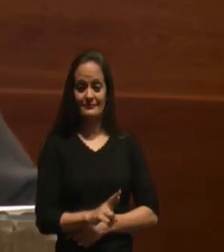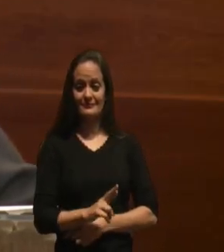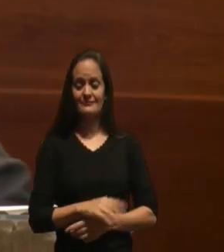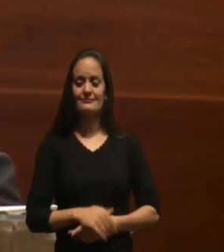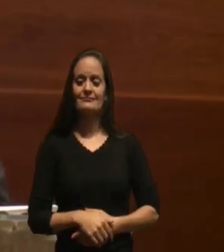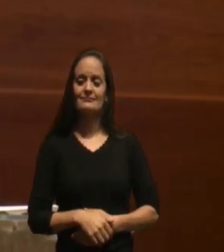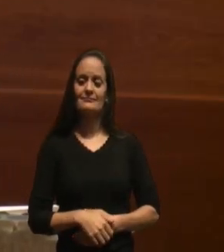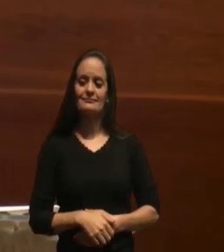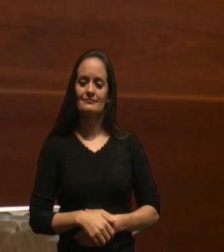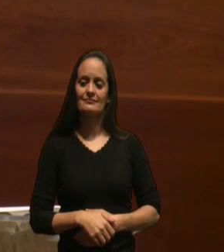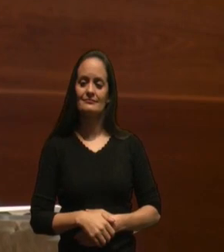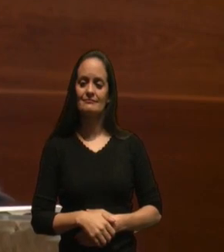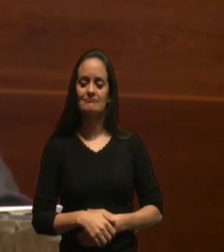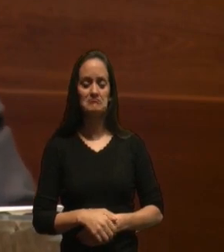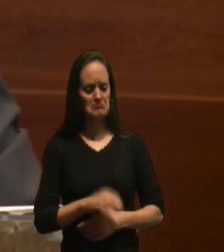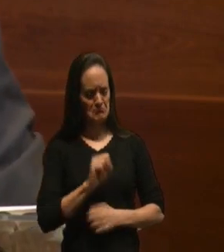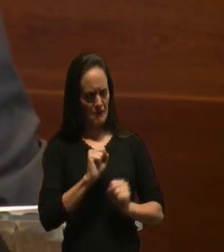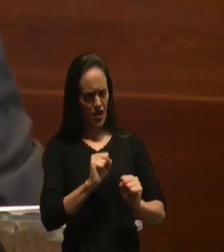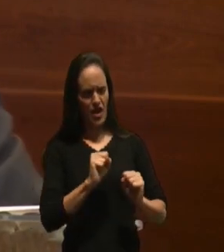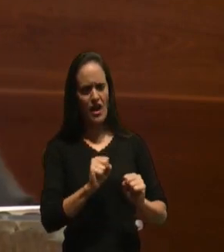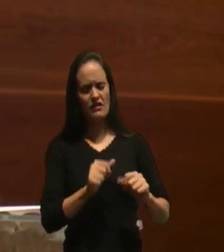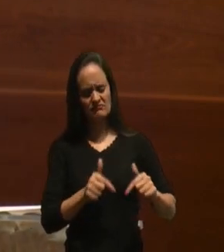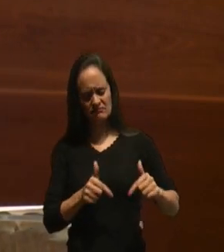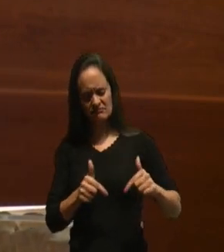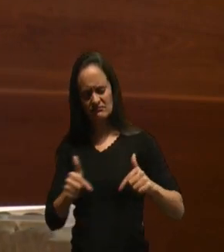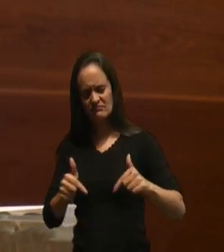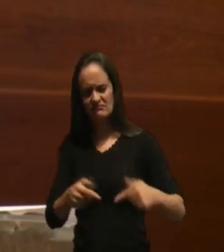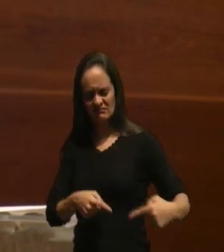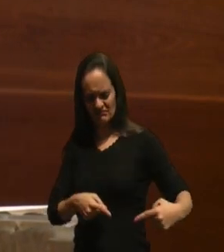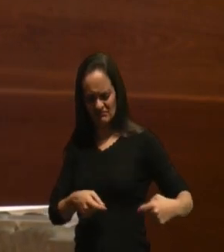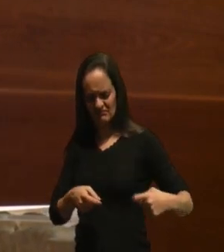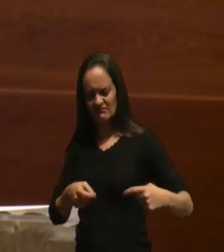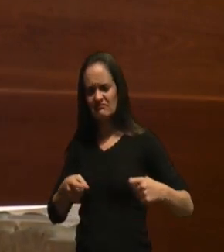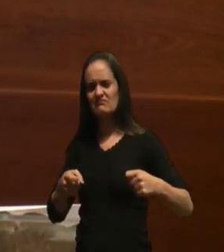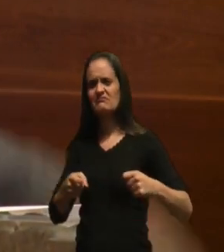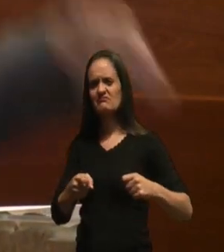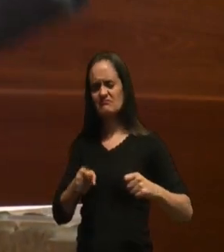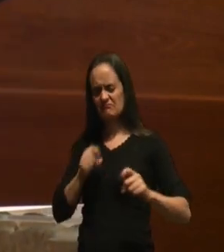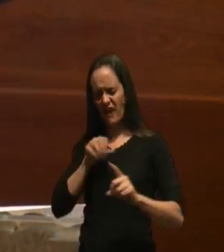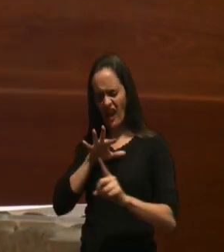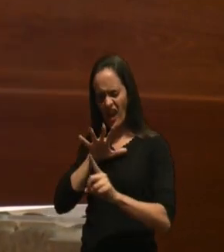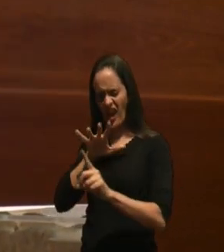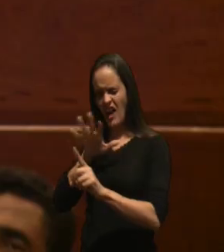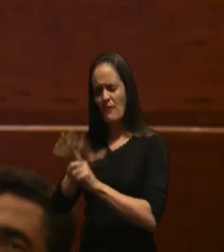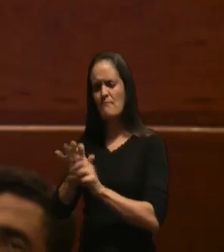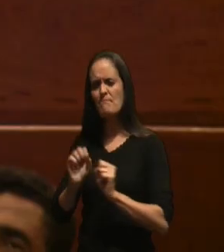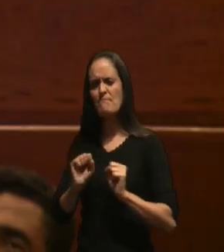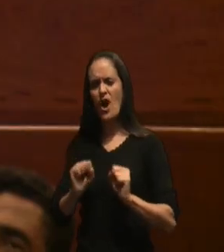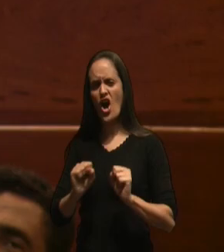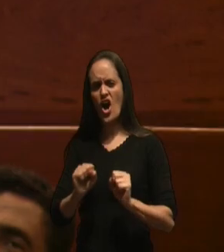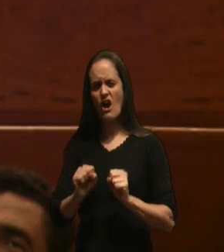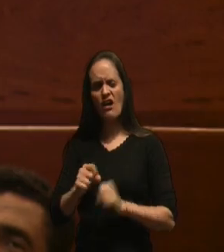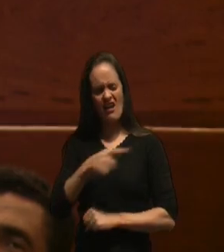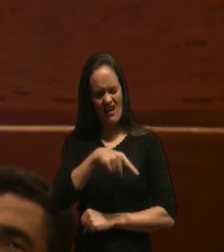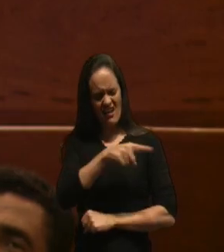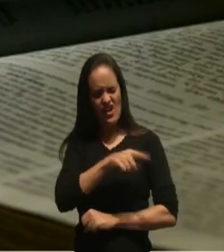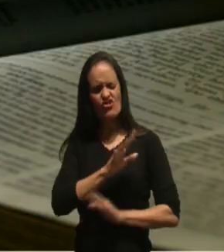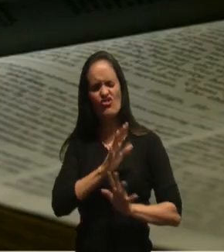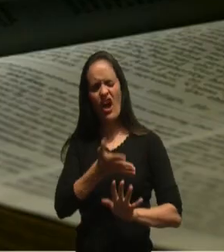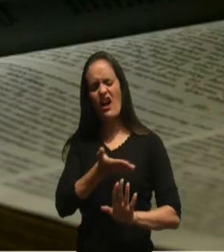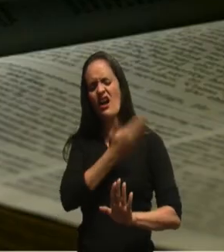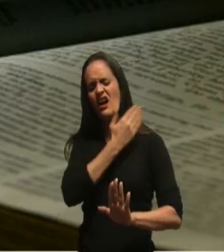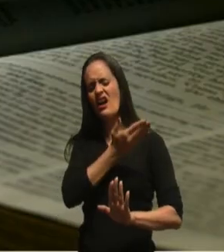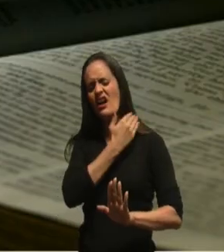irônica: podem atacar. Ataquem para vocês verem o que vão acontecer. Vocês já venceram a batalha.